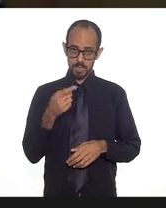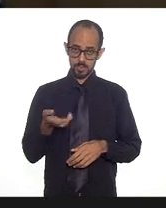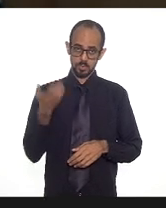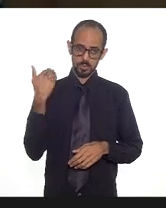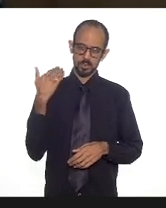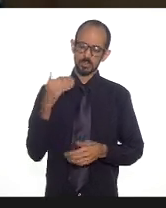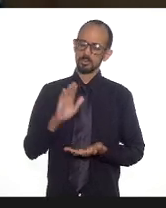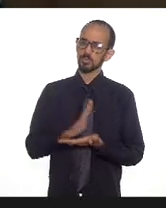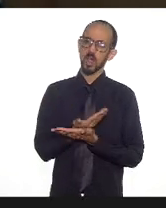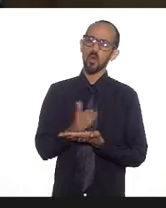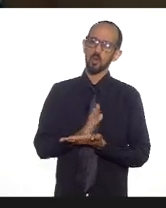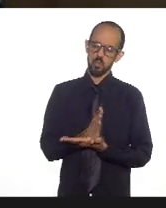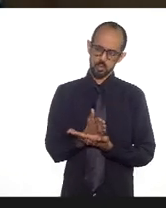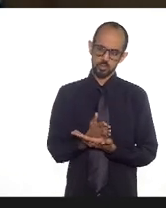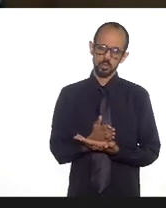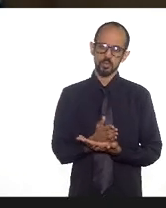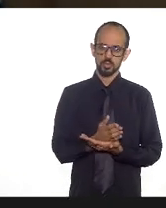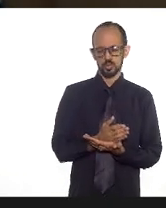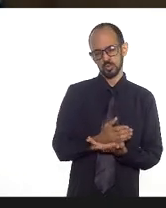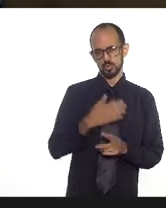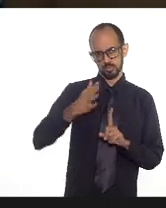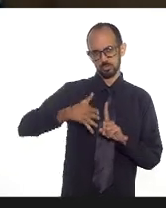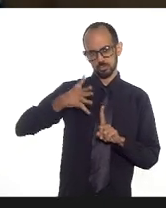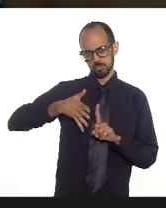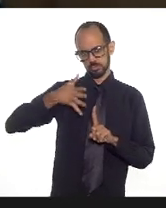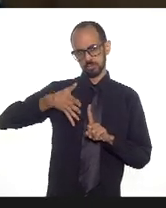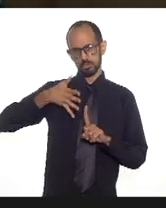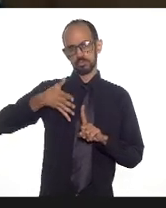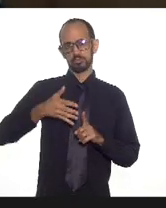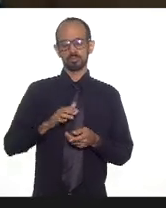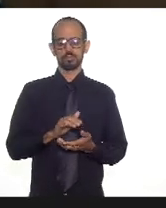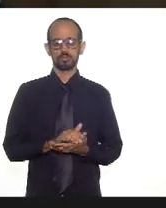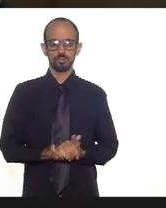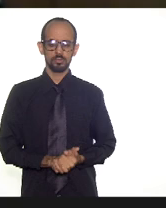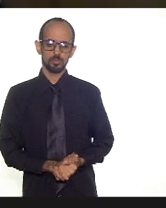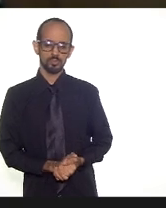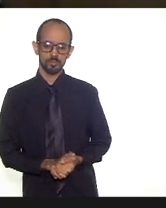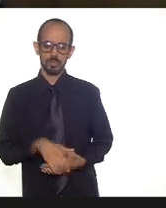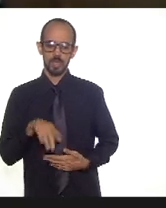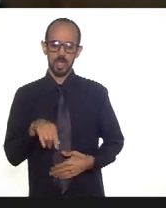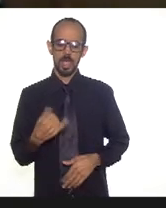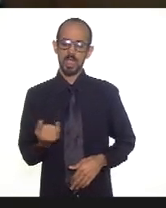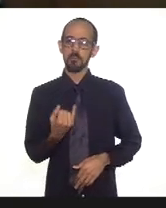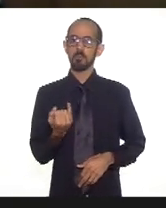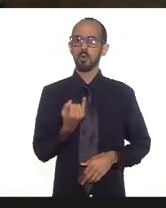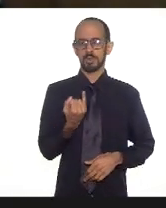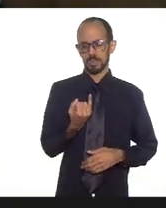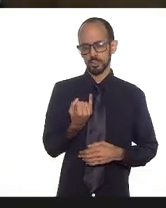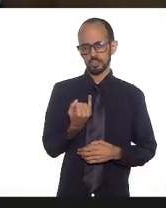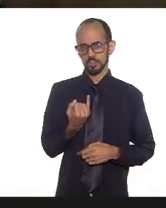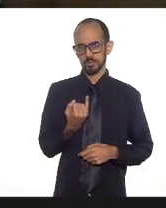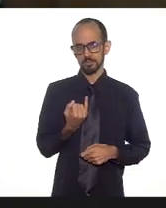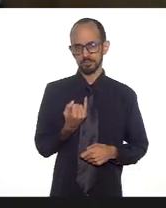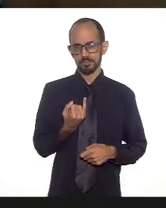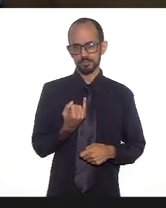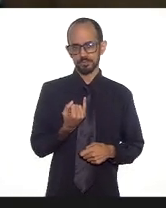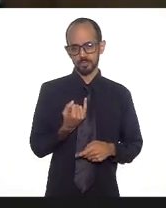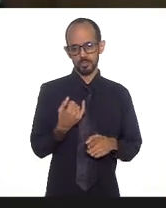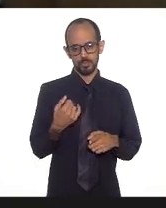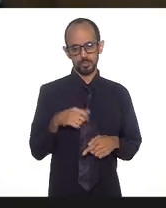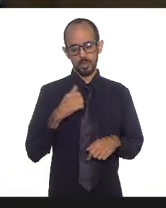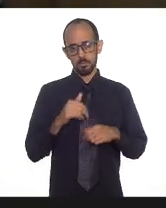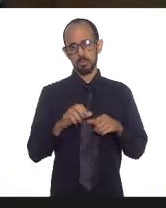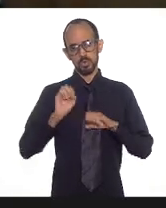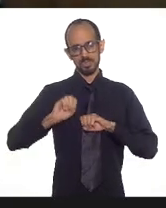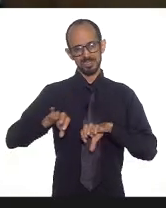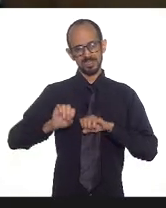alguns dos que já tiveram fala, e todos vocês sabem, tem uma importância enorme para o ensino superior